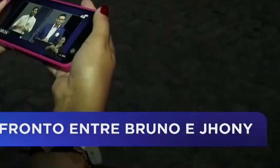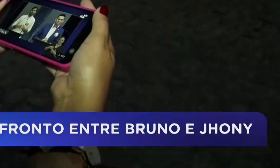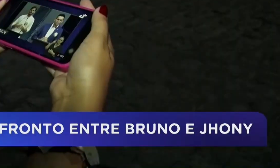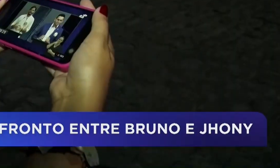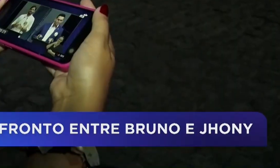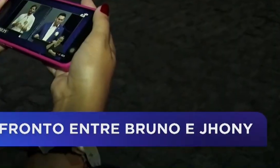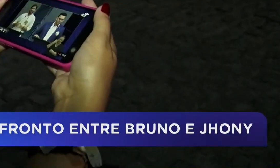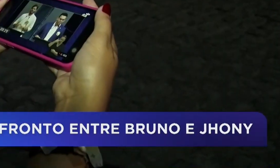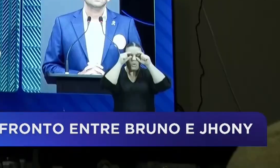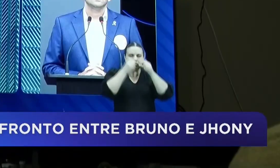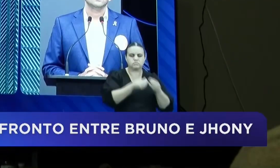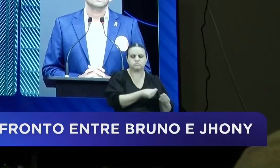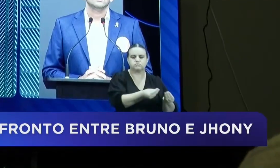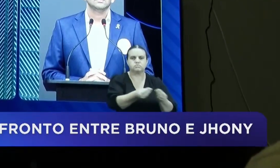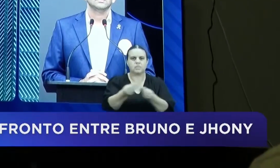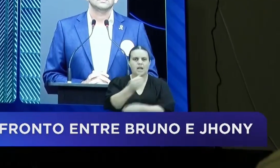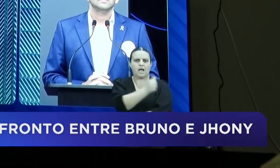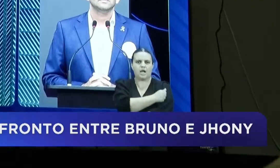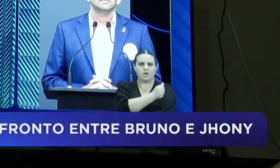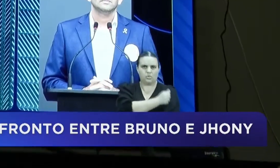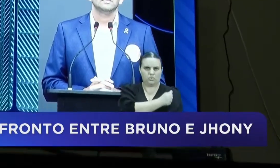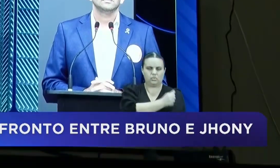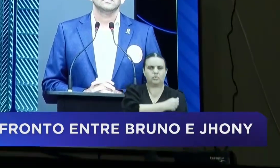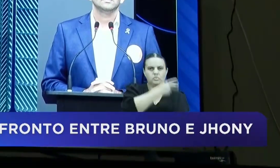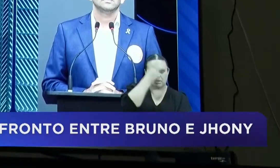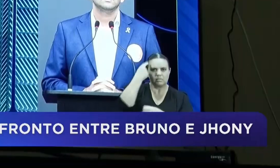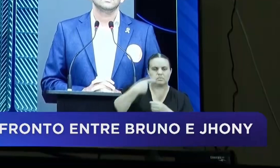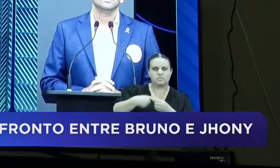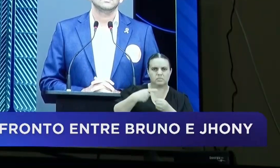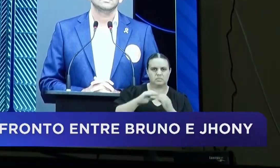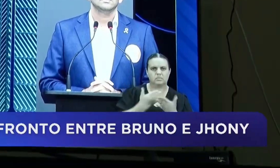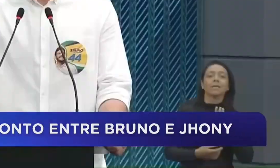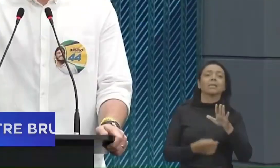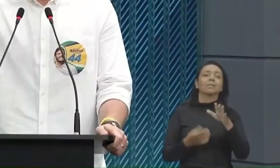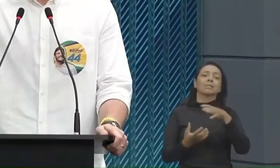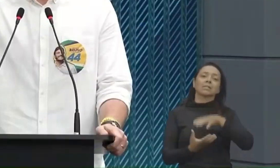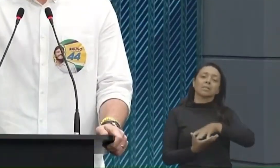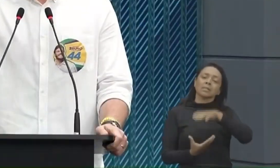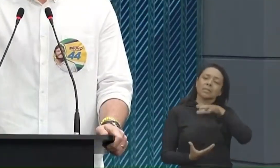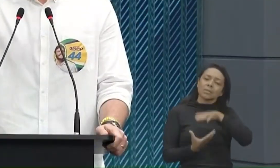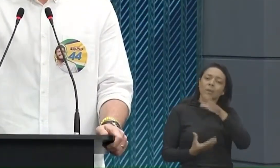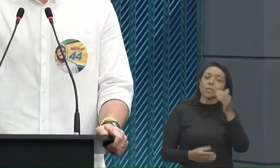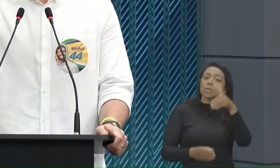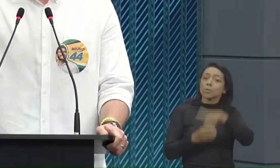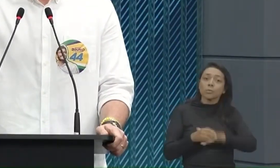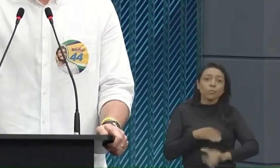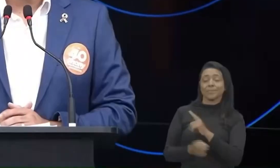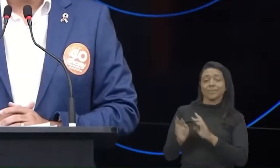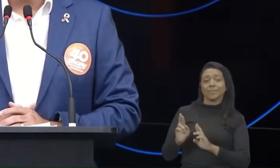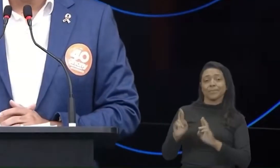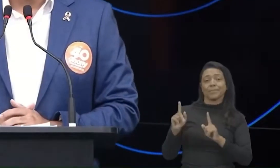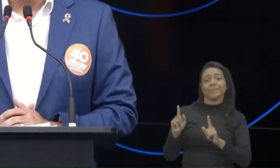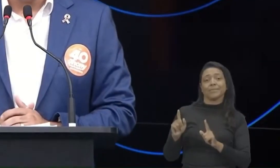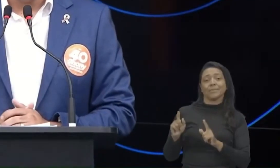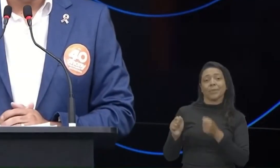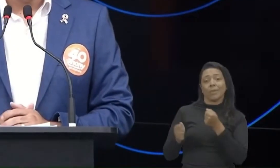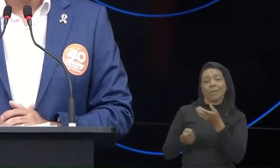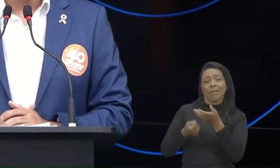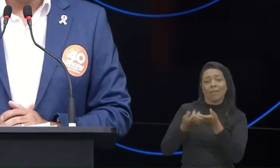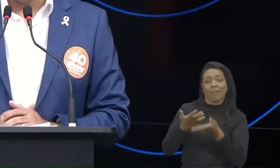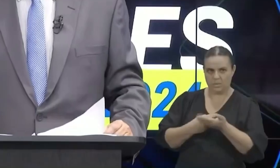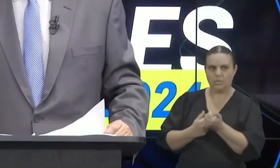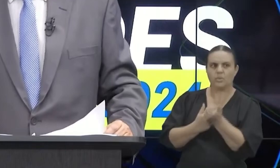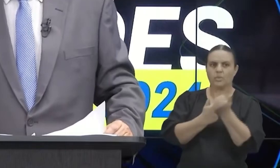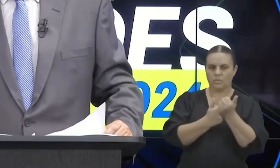trabalho ou pelo celular a população se Manteve atenta à discussão calorosa entre Bruno Cunha Lima do União Brasil e Johnny Bezerra do